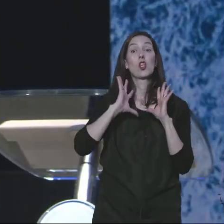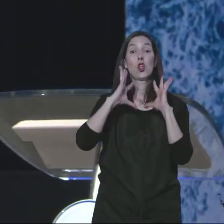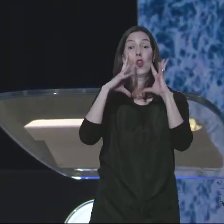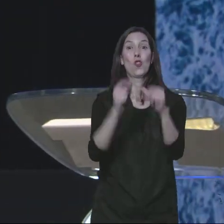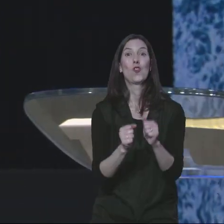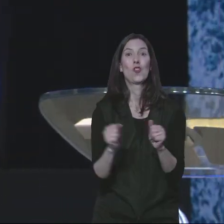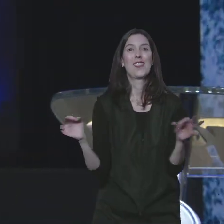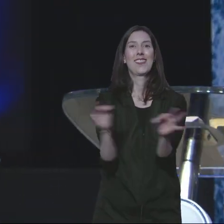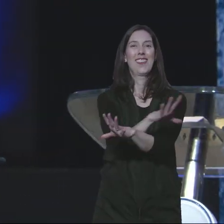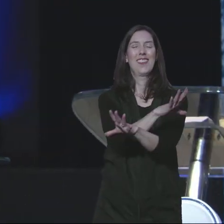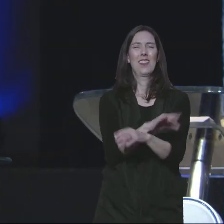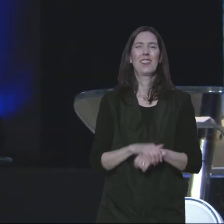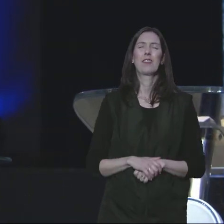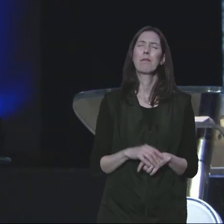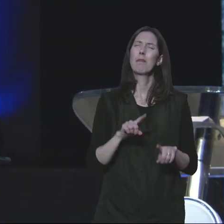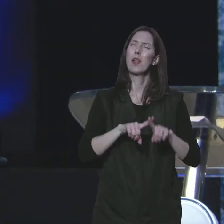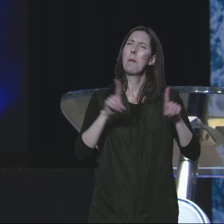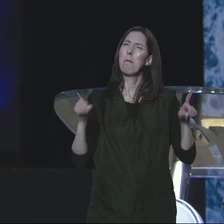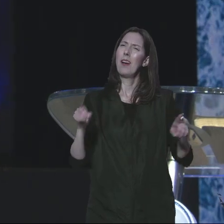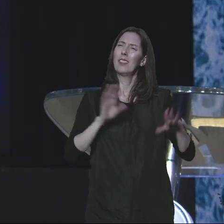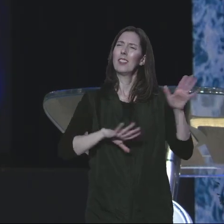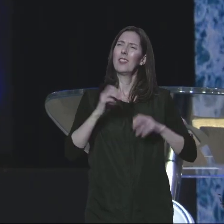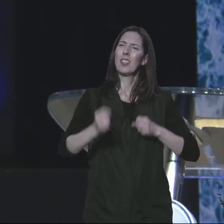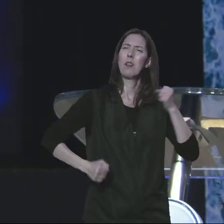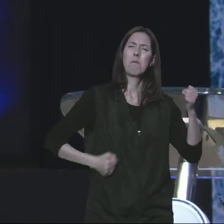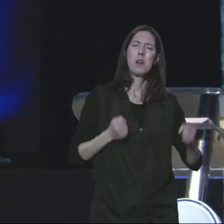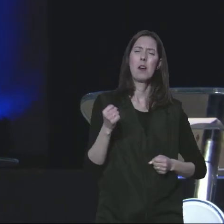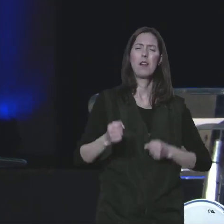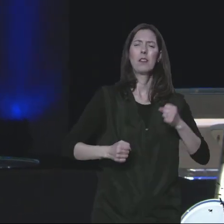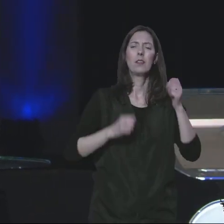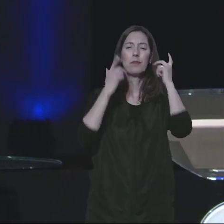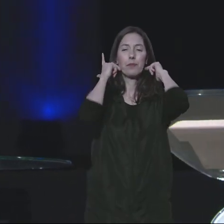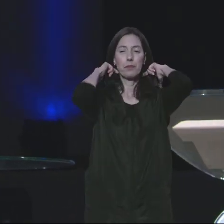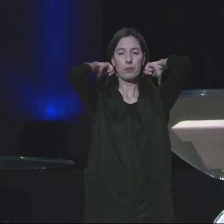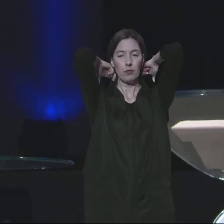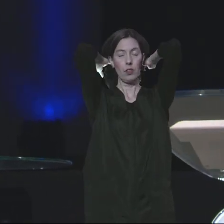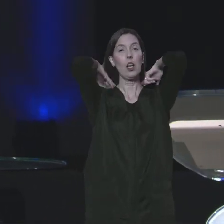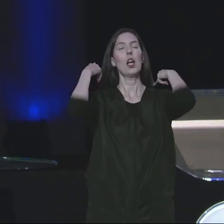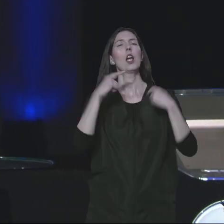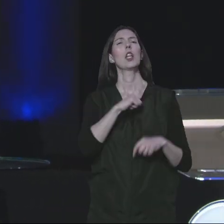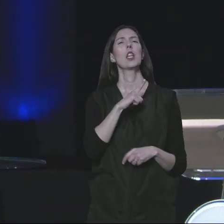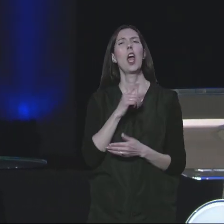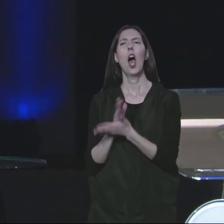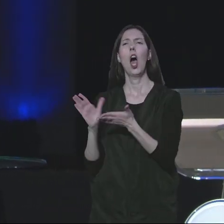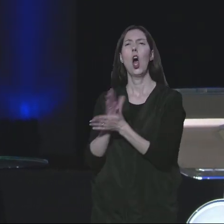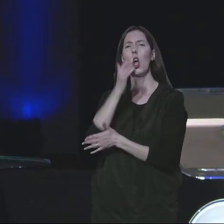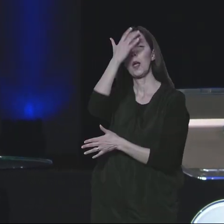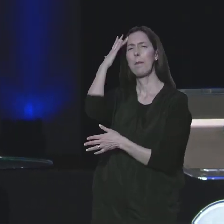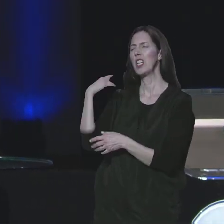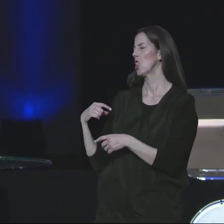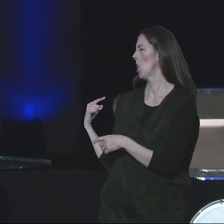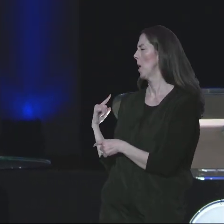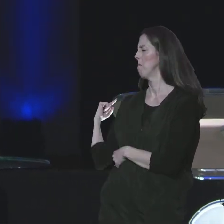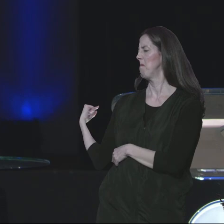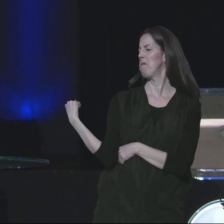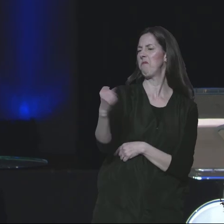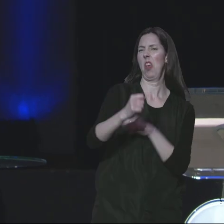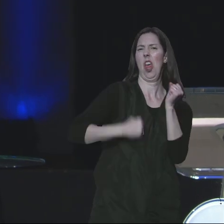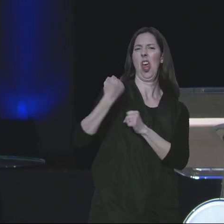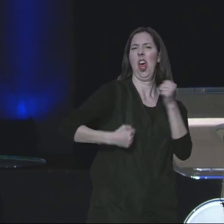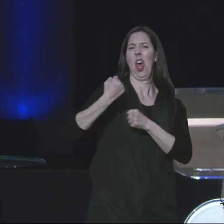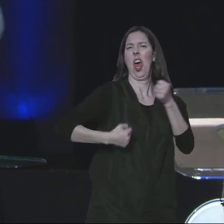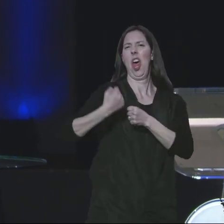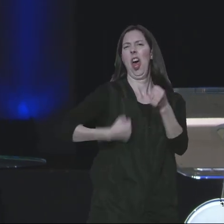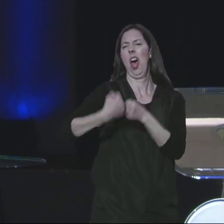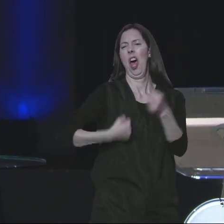corria, tinha algumas vezes, porque tem gente às vezes que vai lá que parece que está postando corrida, a pessoa passava por mim assim que